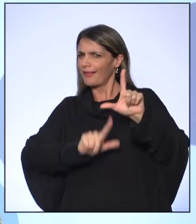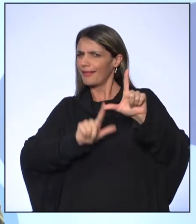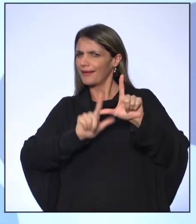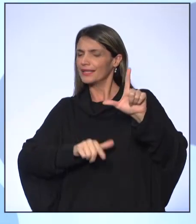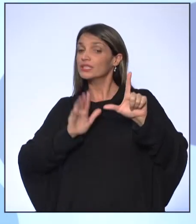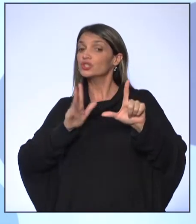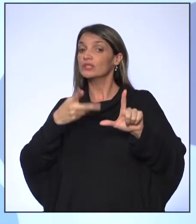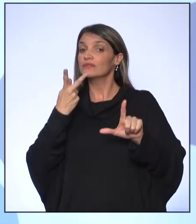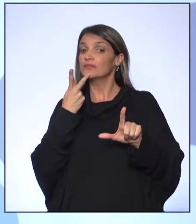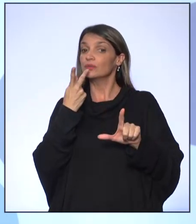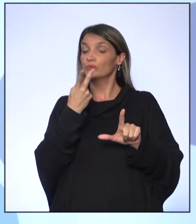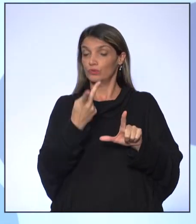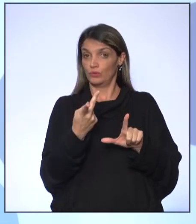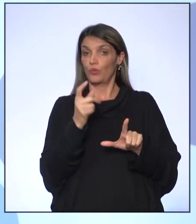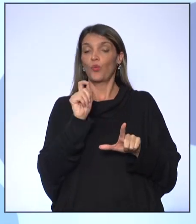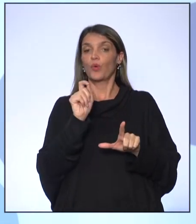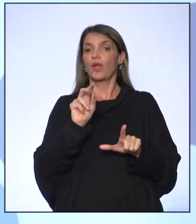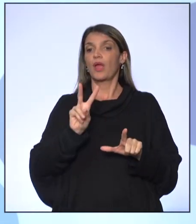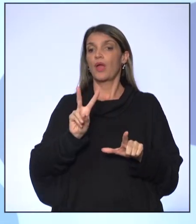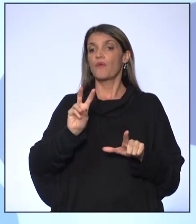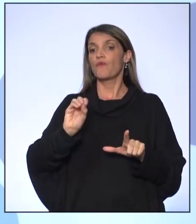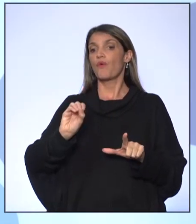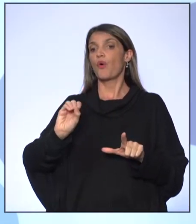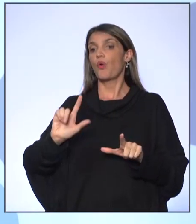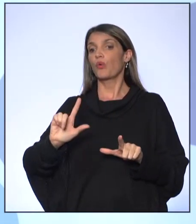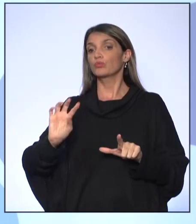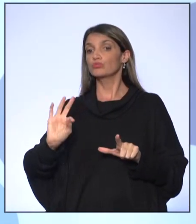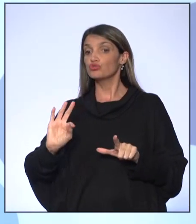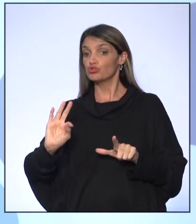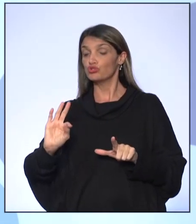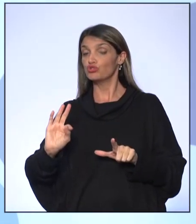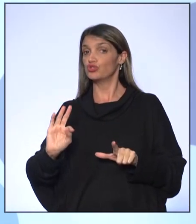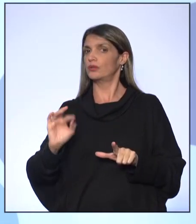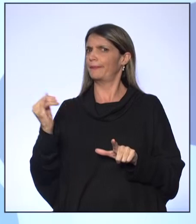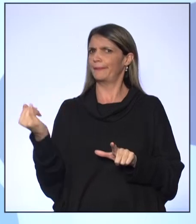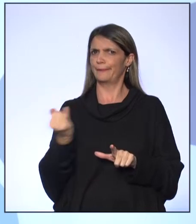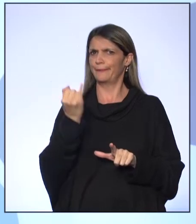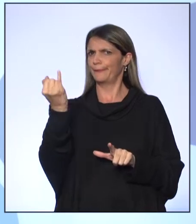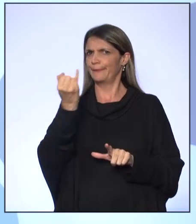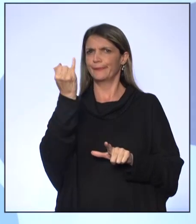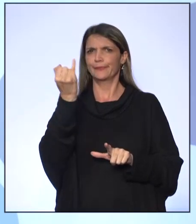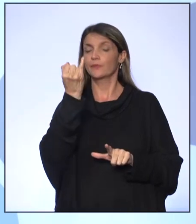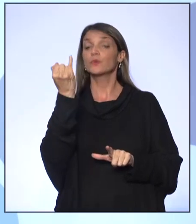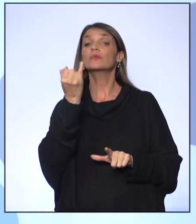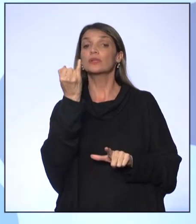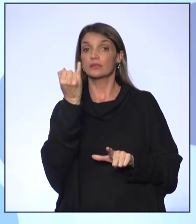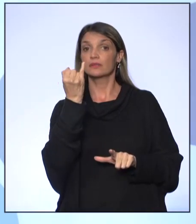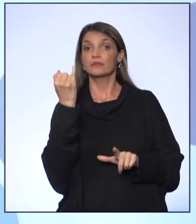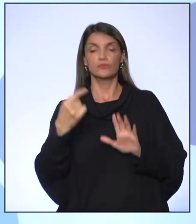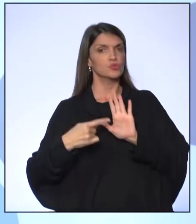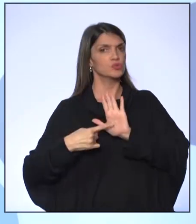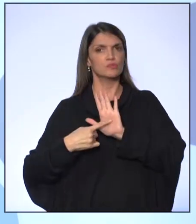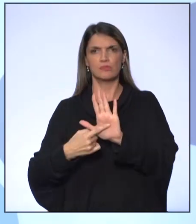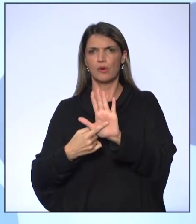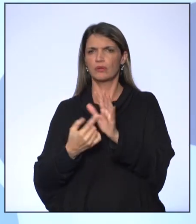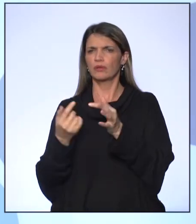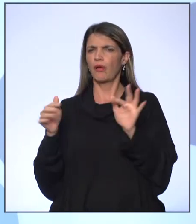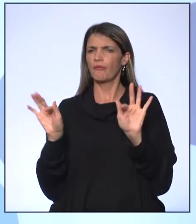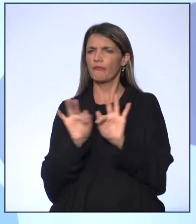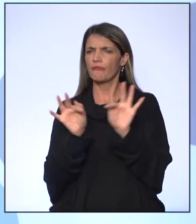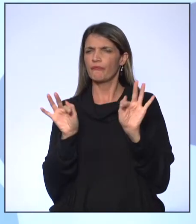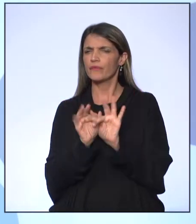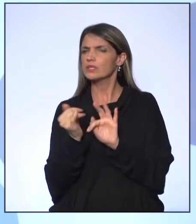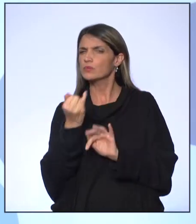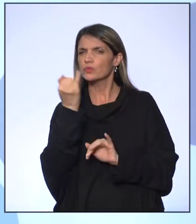né? Já falamos sobre o volt, que é uma unidade muito importante, se refere a uma grandeza física muito importante que nós